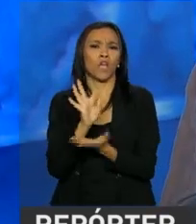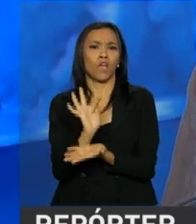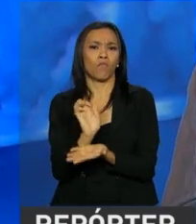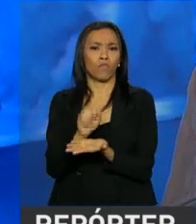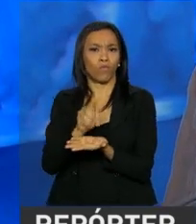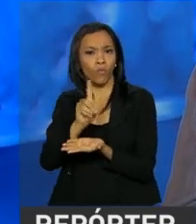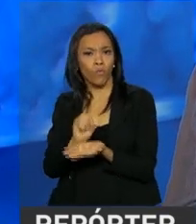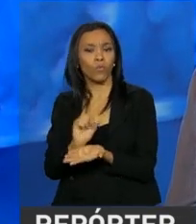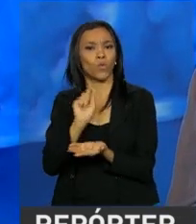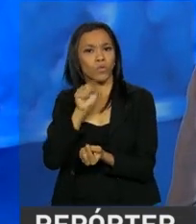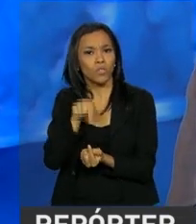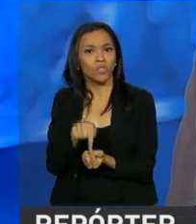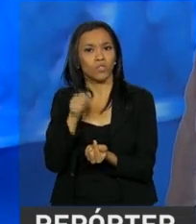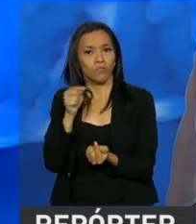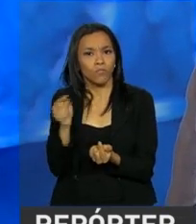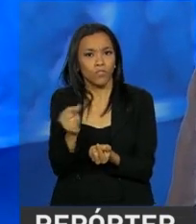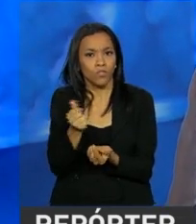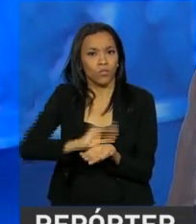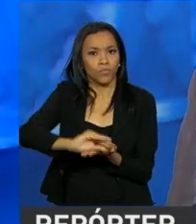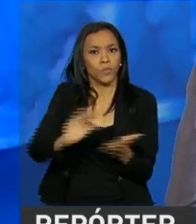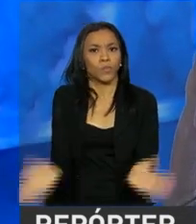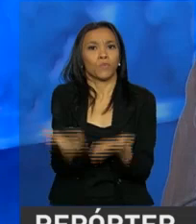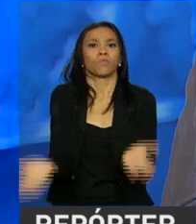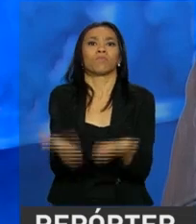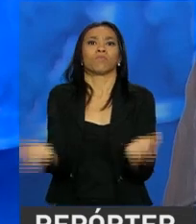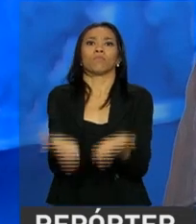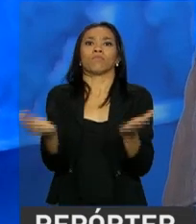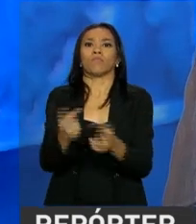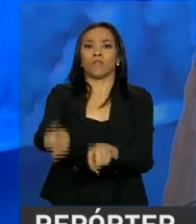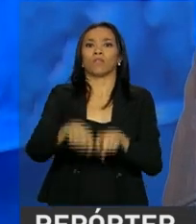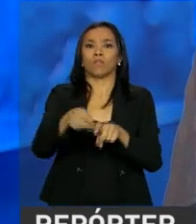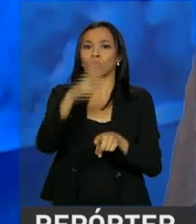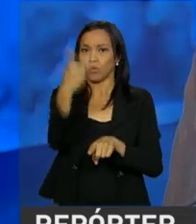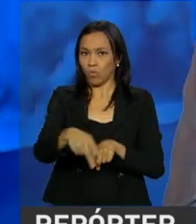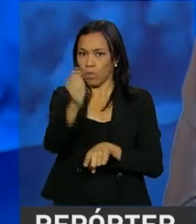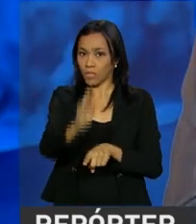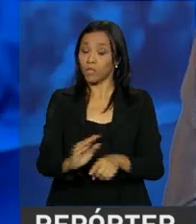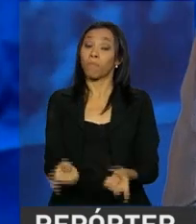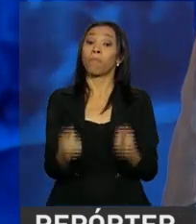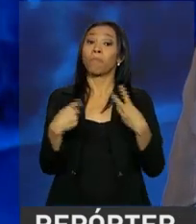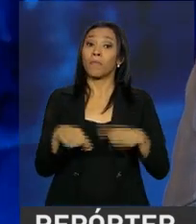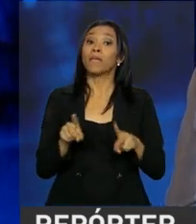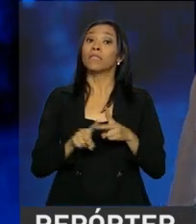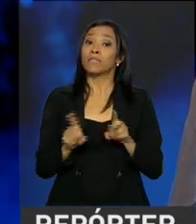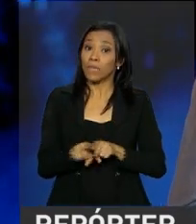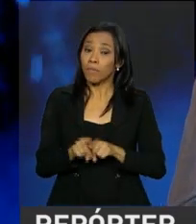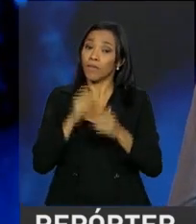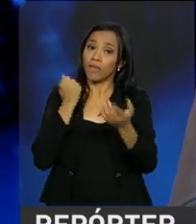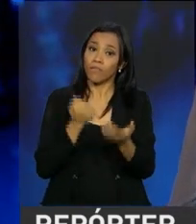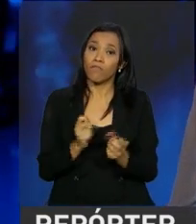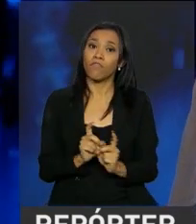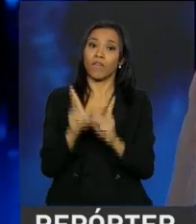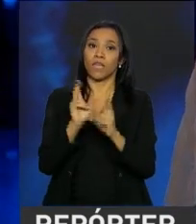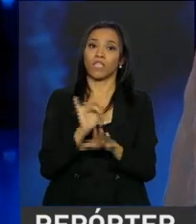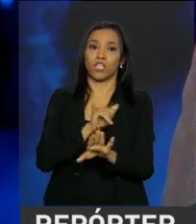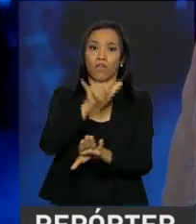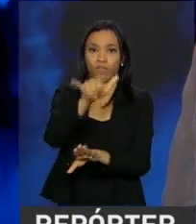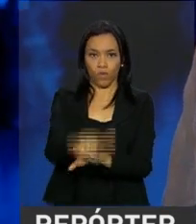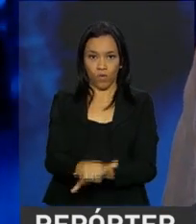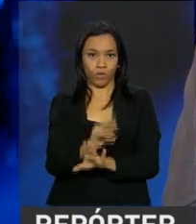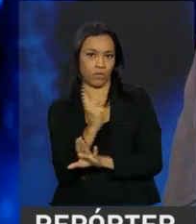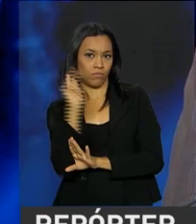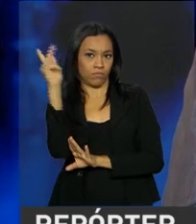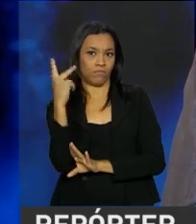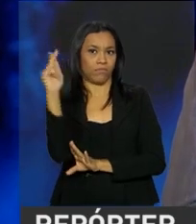para desenvolver a cadeia agrícola no Brasil. Também foi acertada a venda de aviões da Embraer para uma companhia